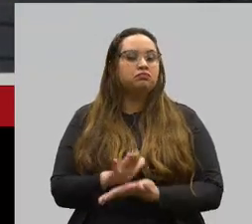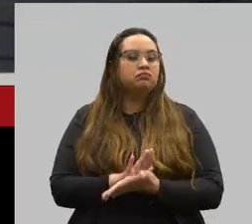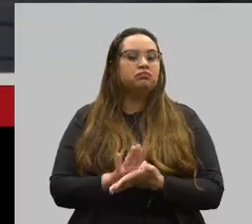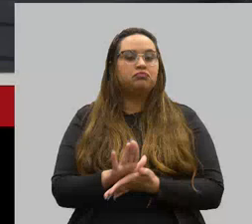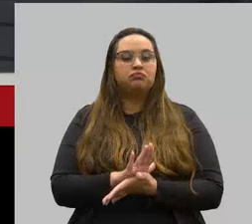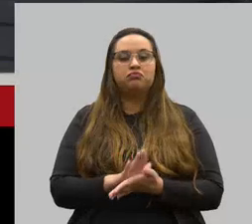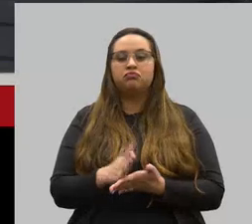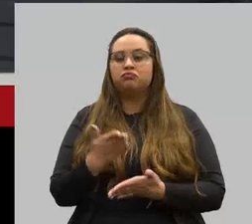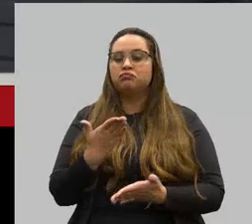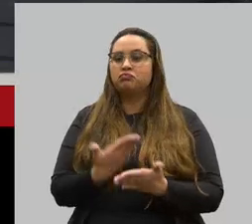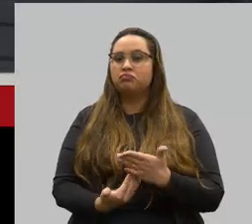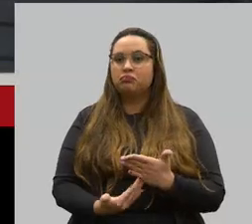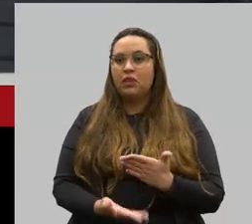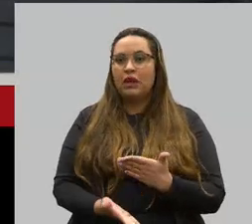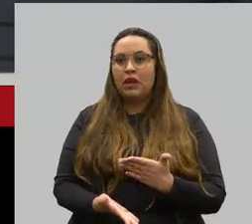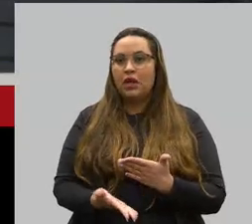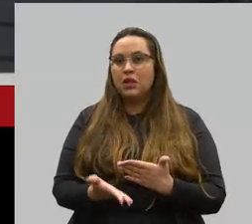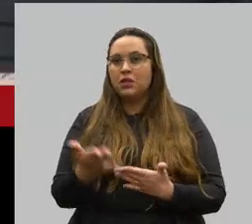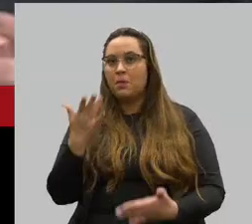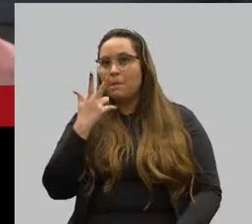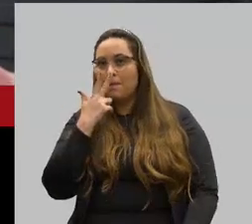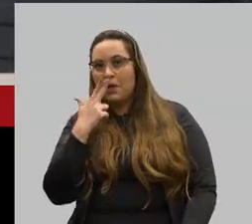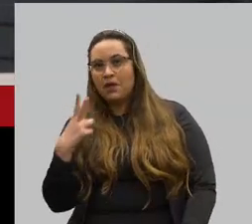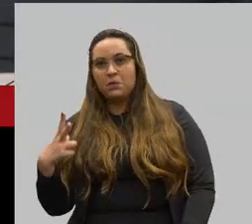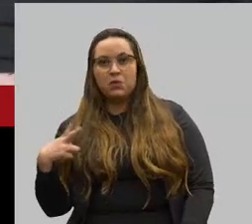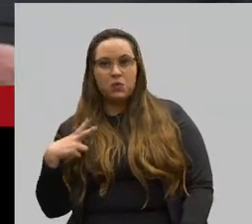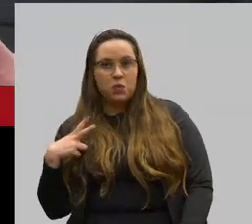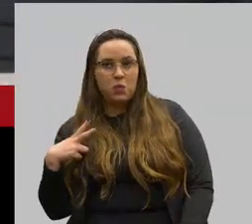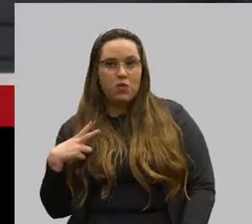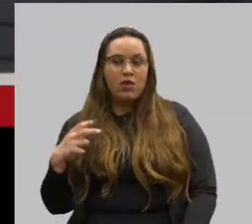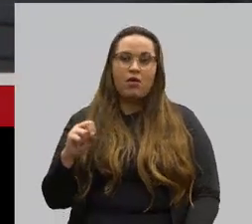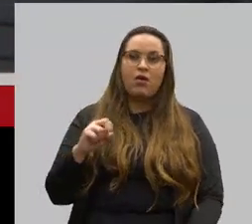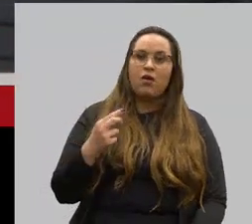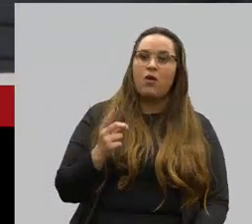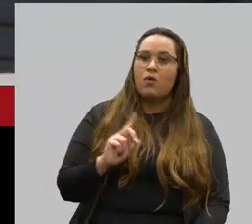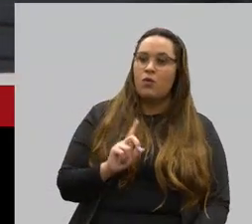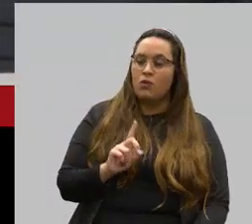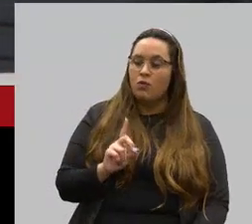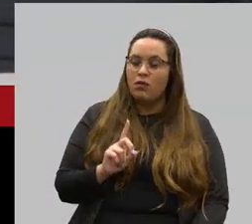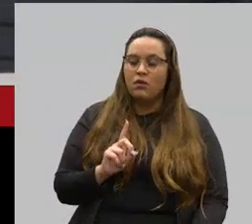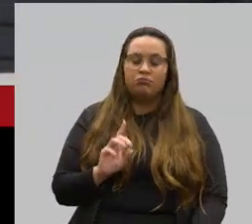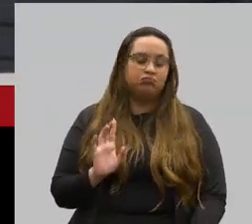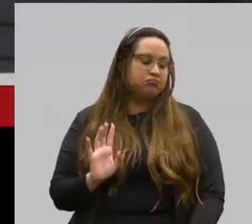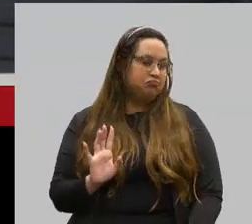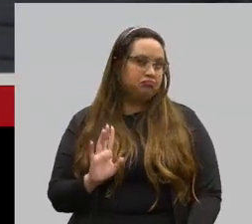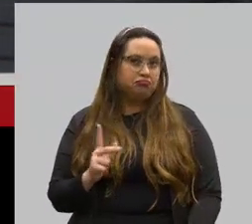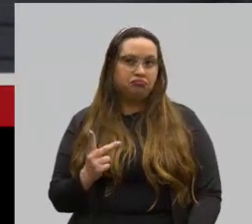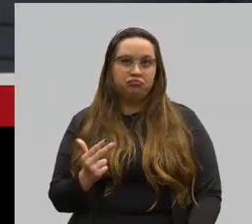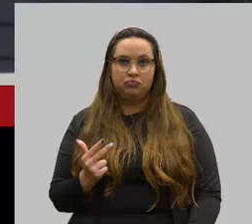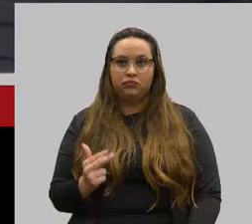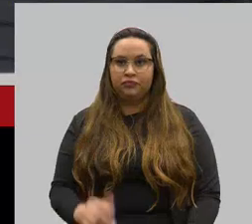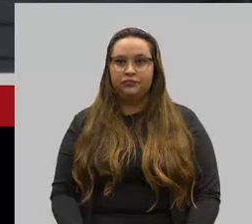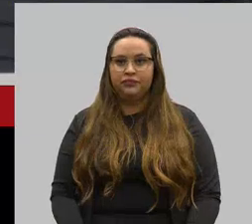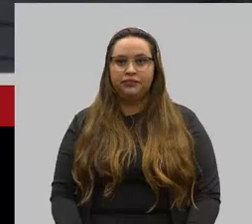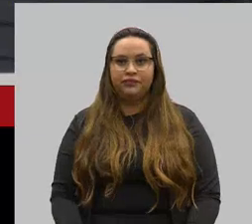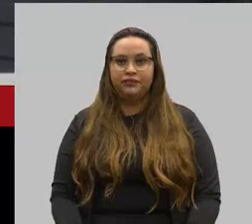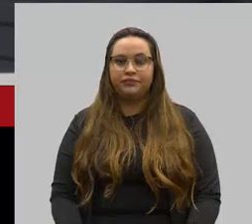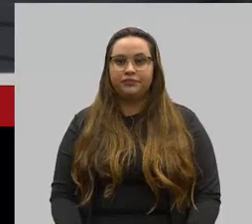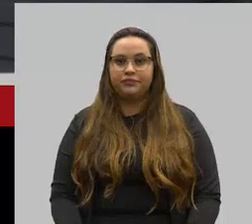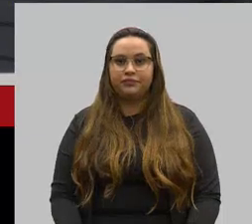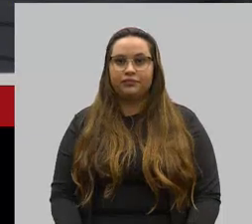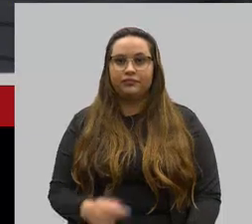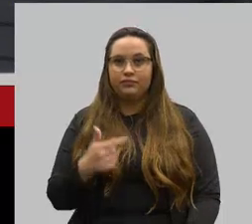clínica particular né então a gente tem toda a estruturação com eh hoje são